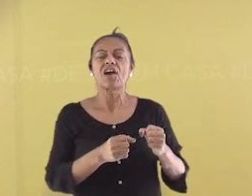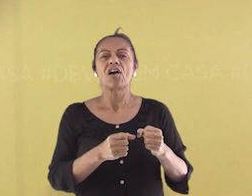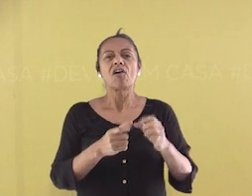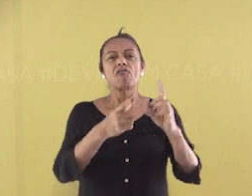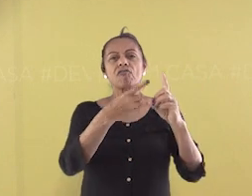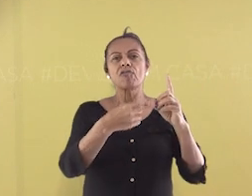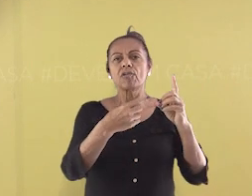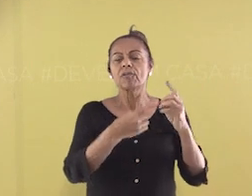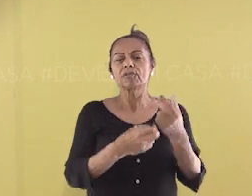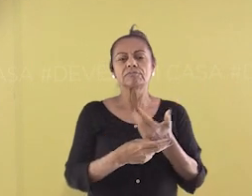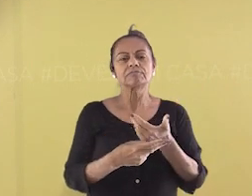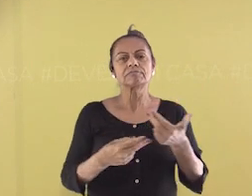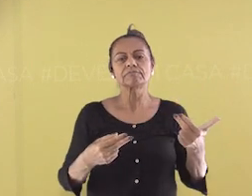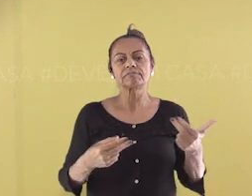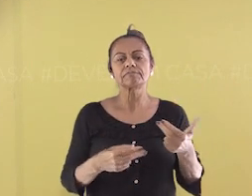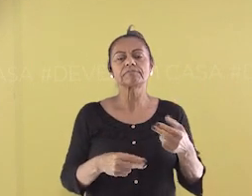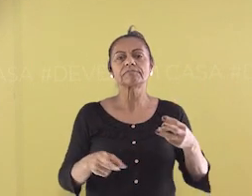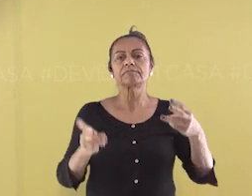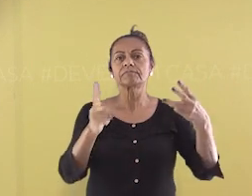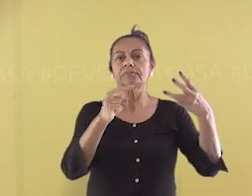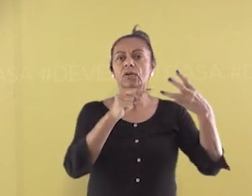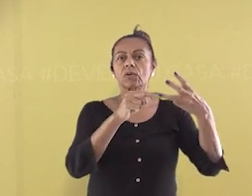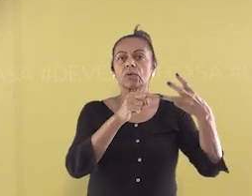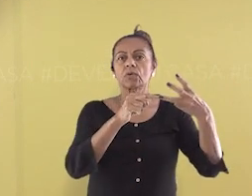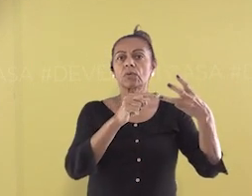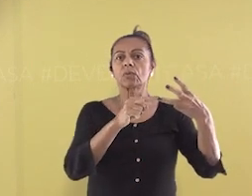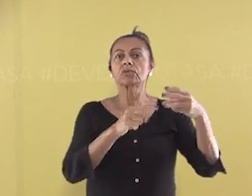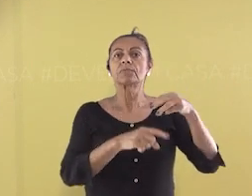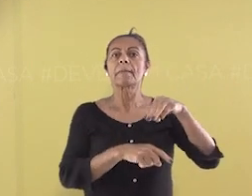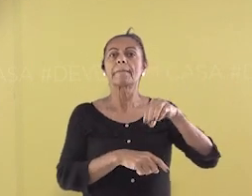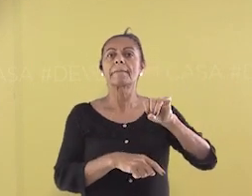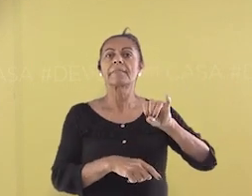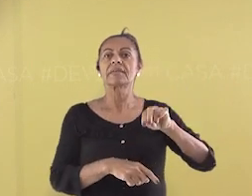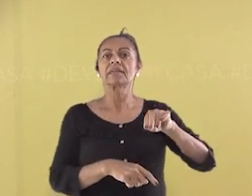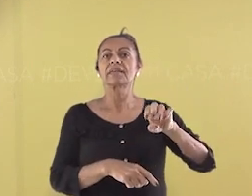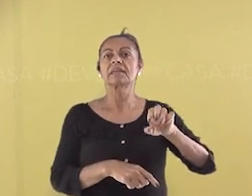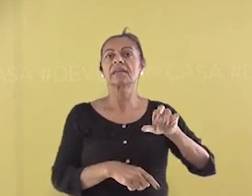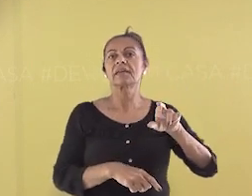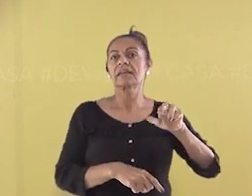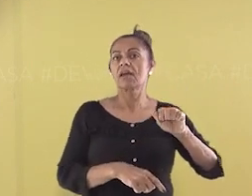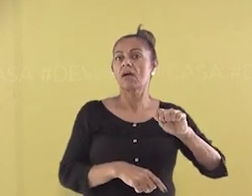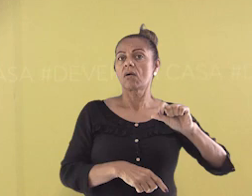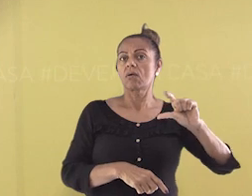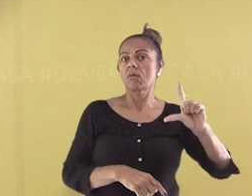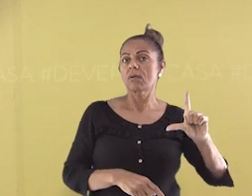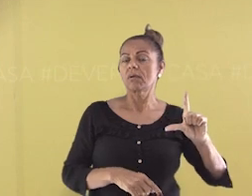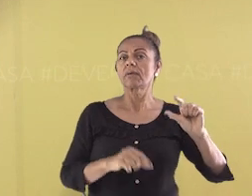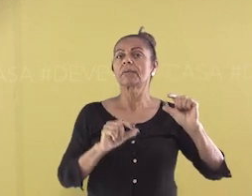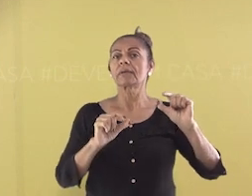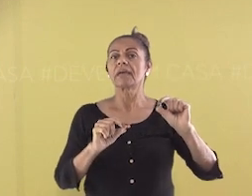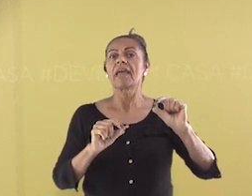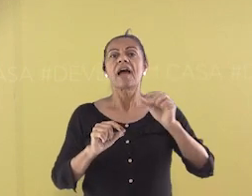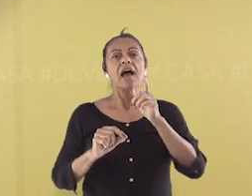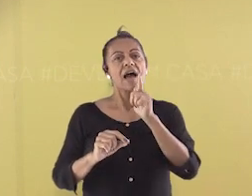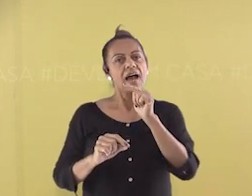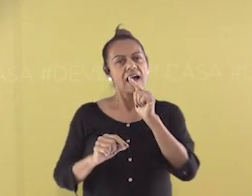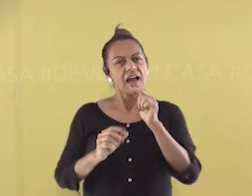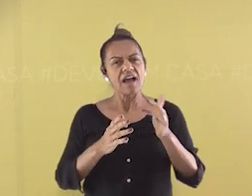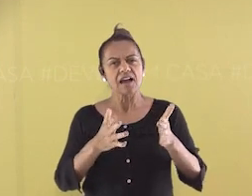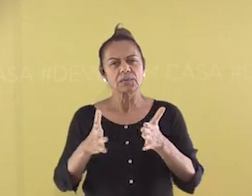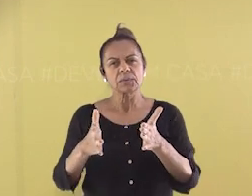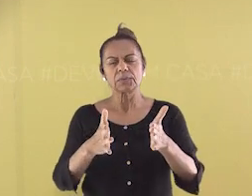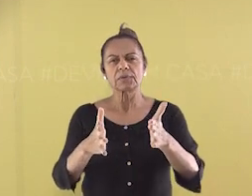mineral, como a água que usamos, que é retirada dos rios, e também os sais minerais, como cálcio,